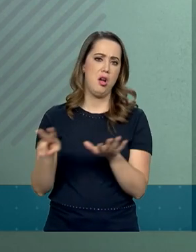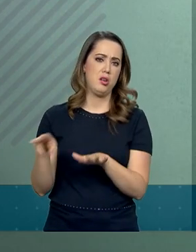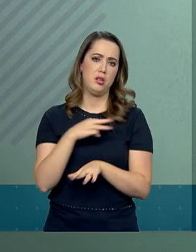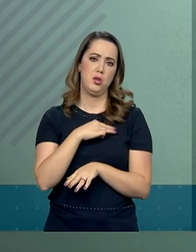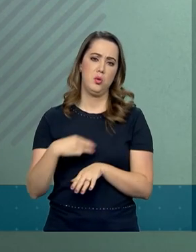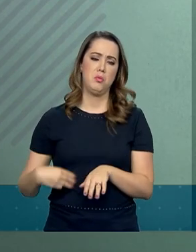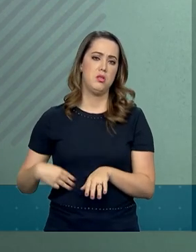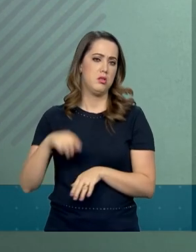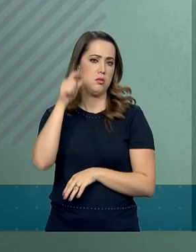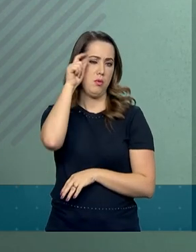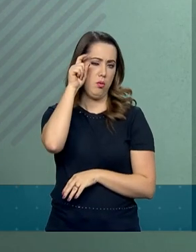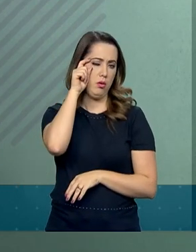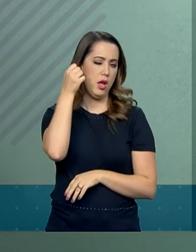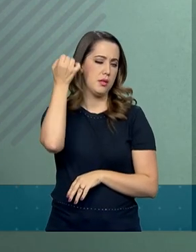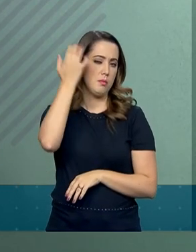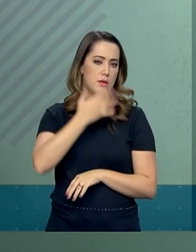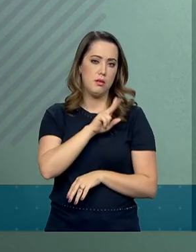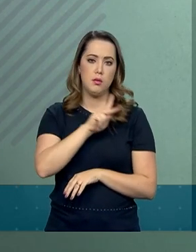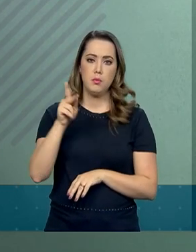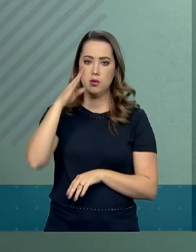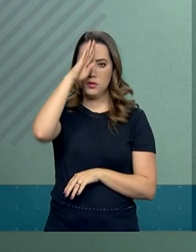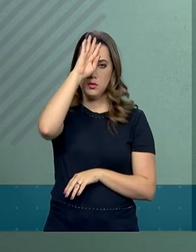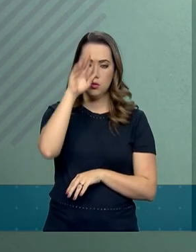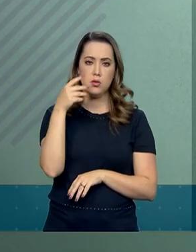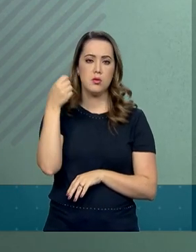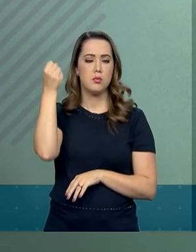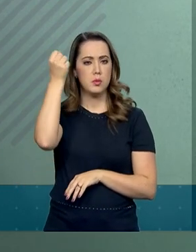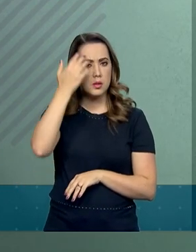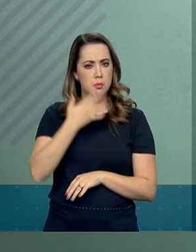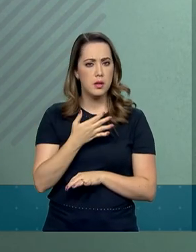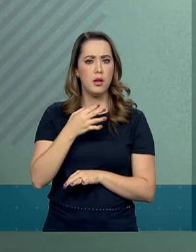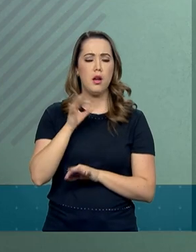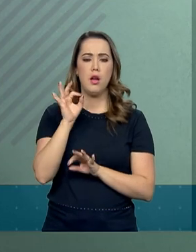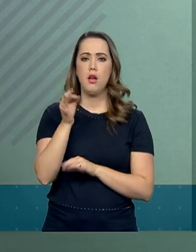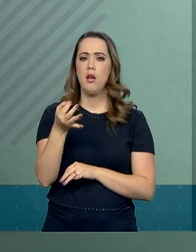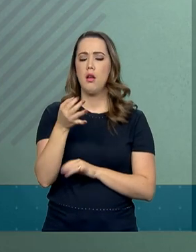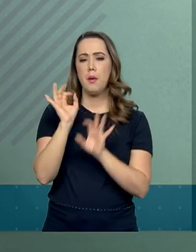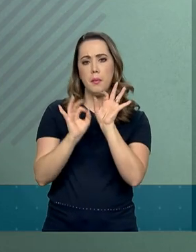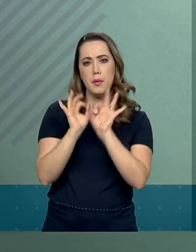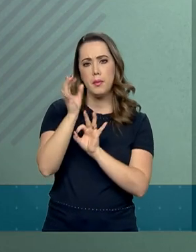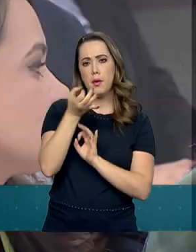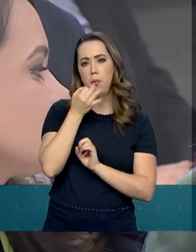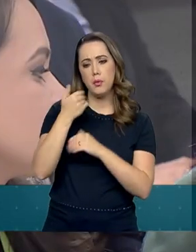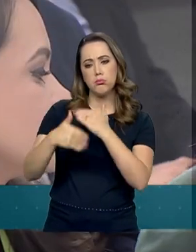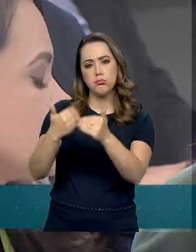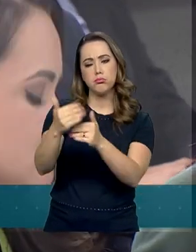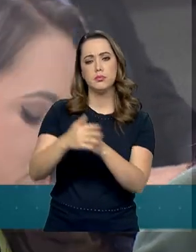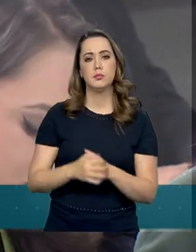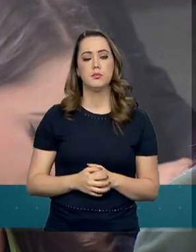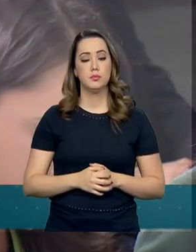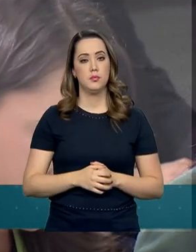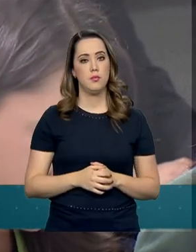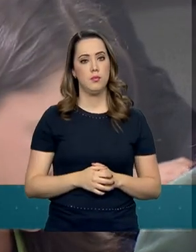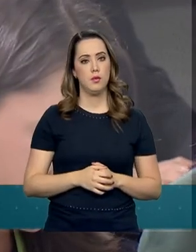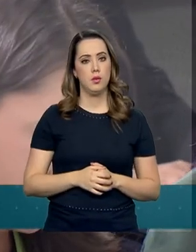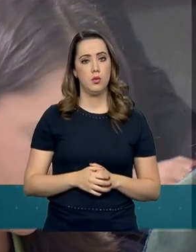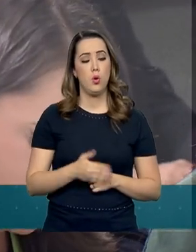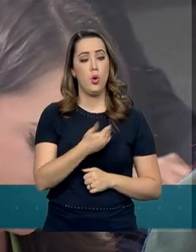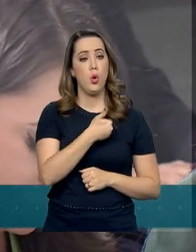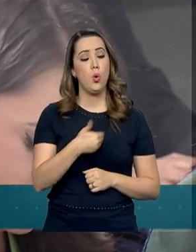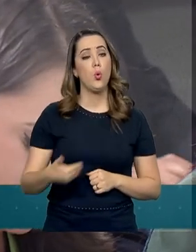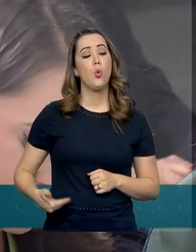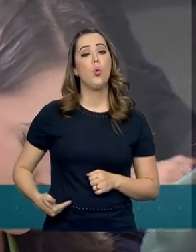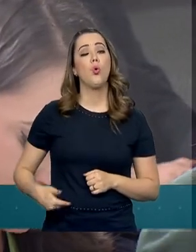passa o presidente para conformá-lo e preparar a sua opinião ao longo da semana o governo trabalha com que